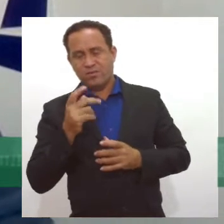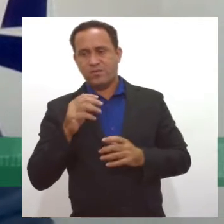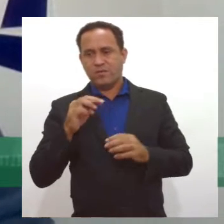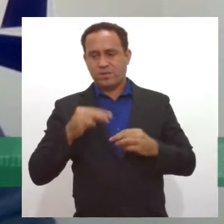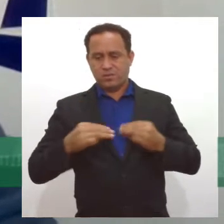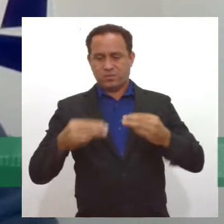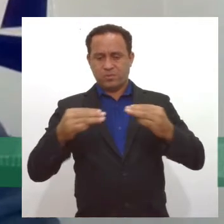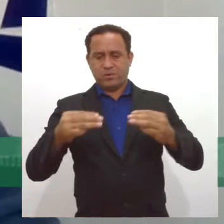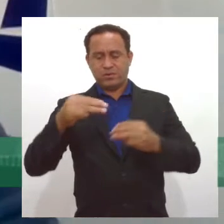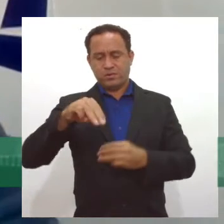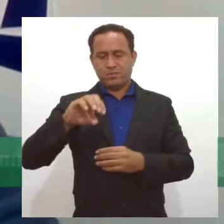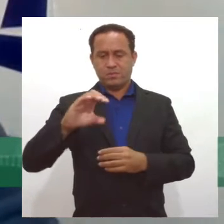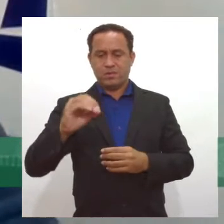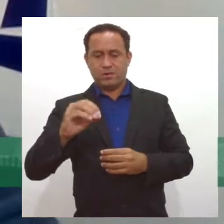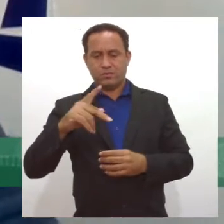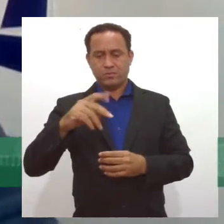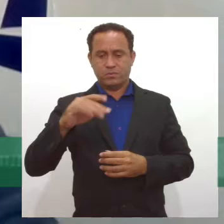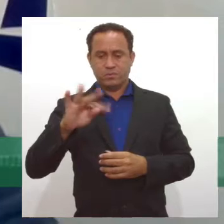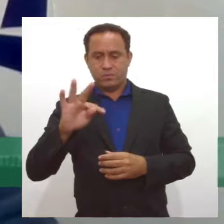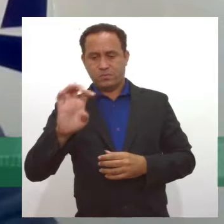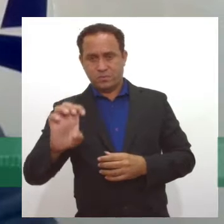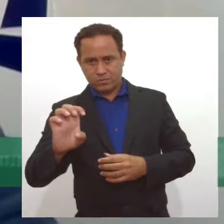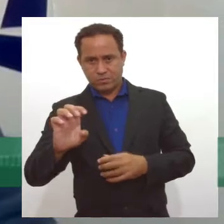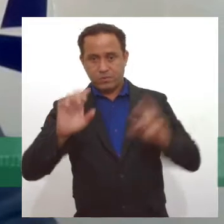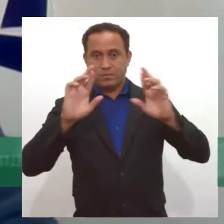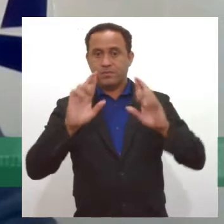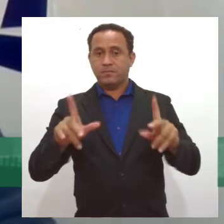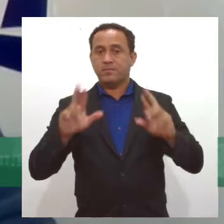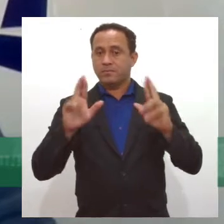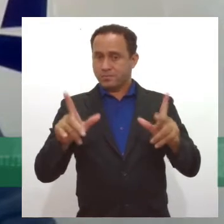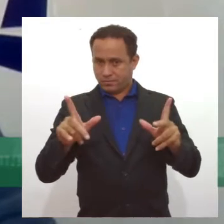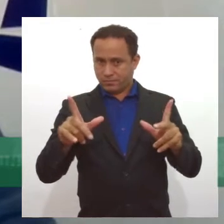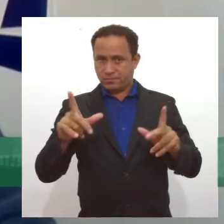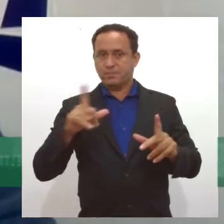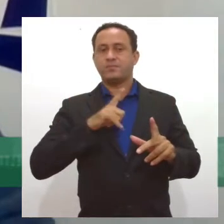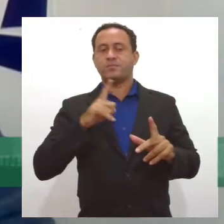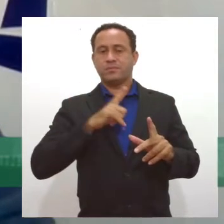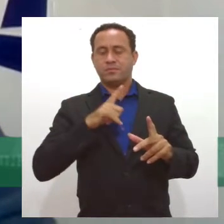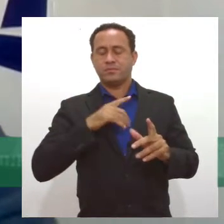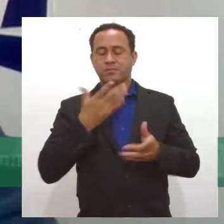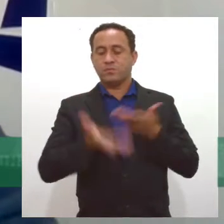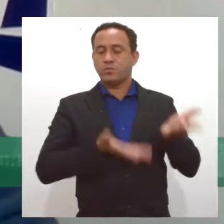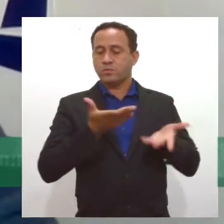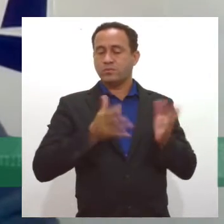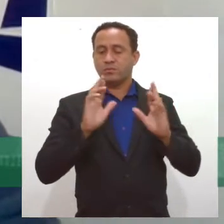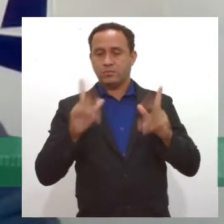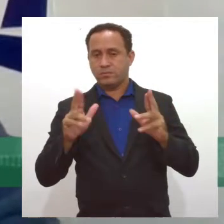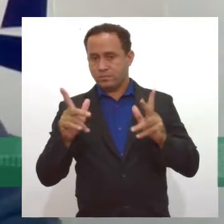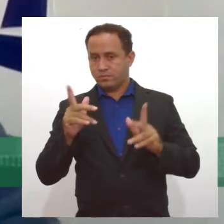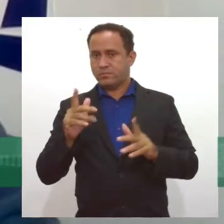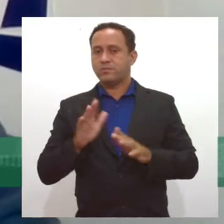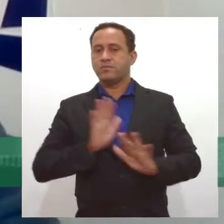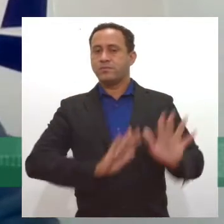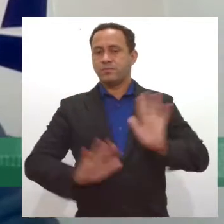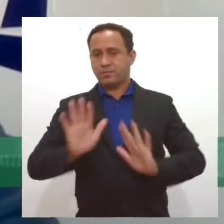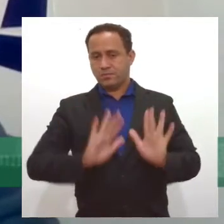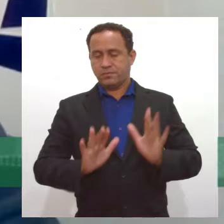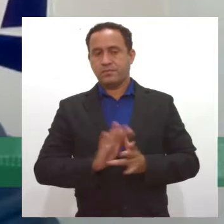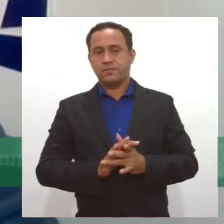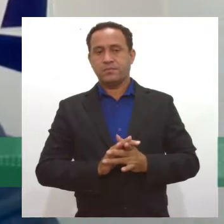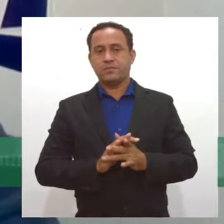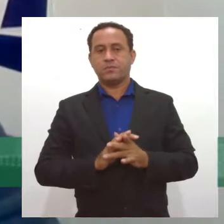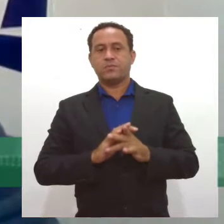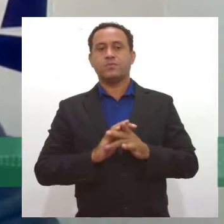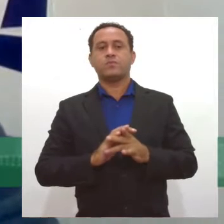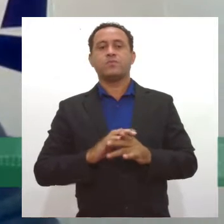Marcos Pontes, né? Porque diferentes devem ser tratados diferentes. Hoje existe um marco